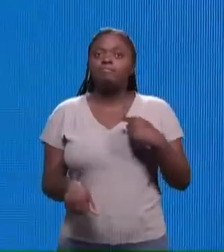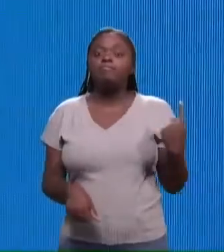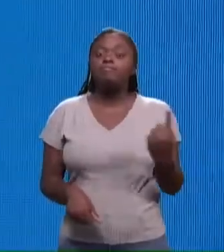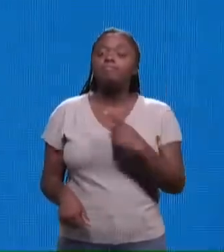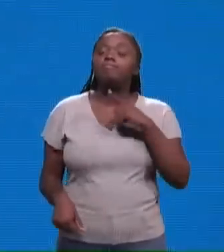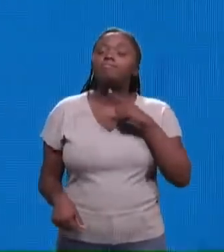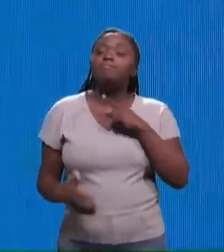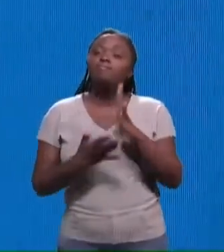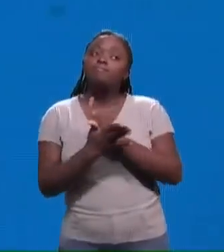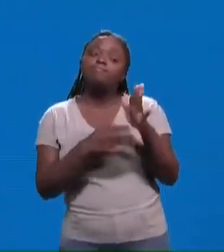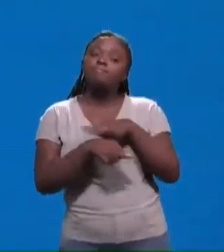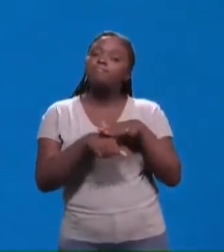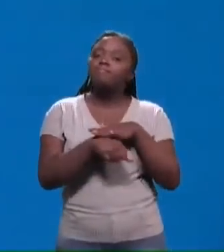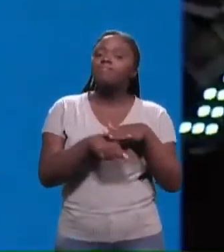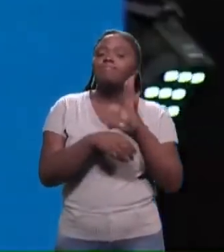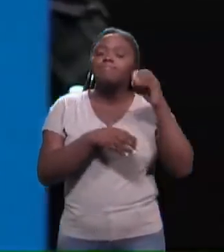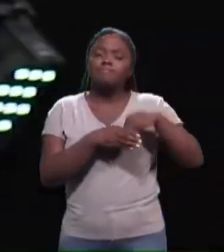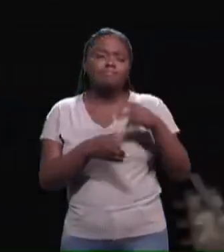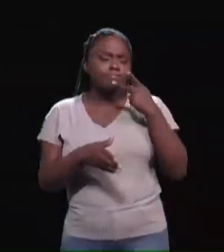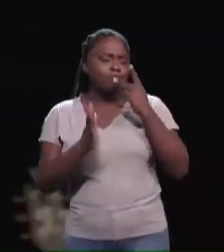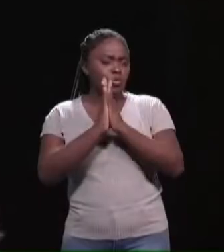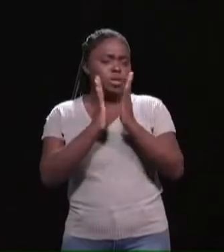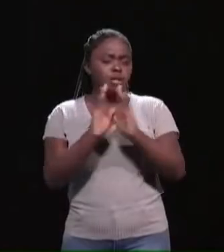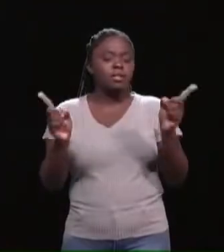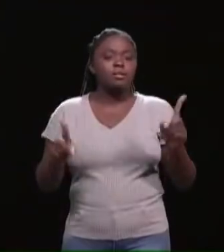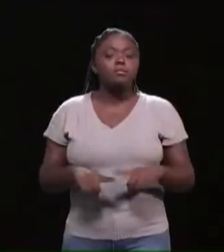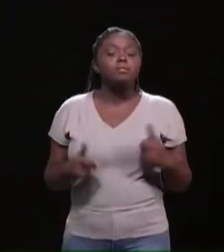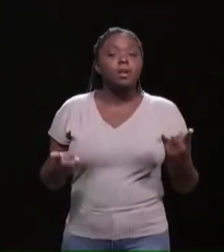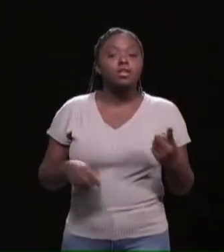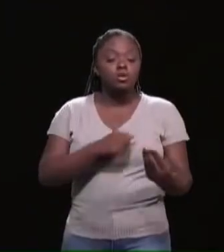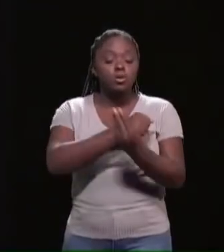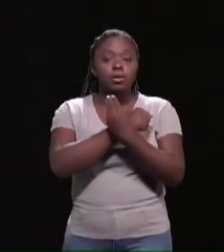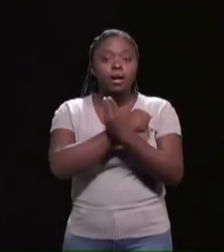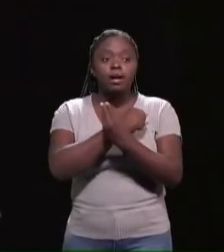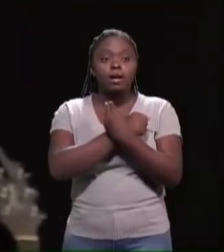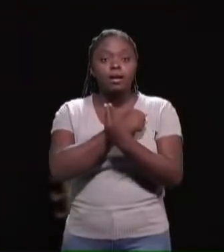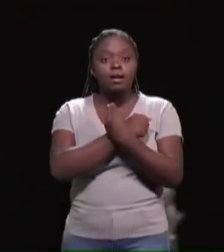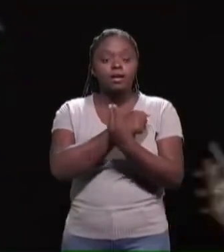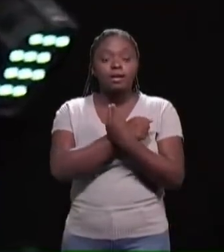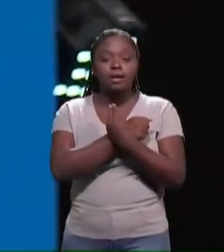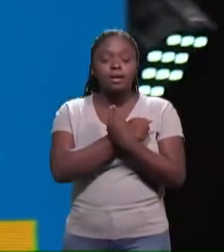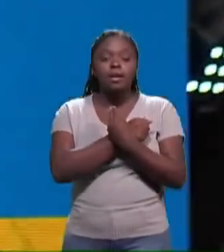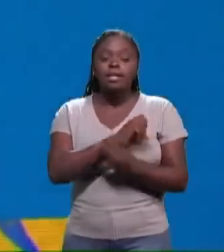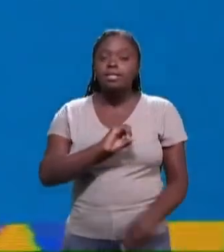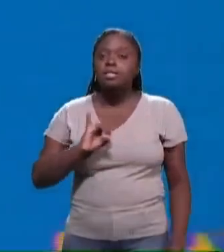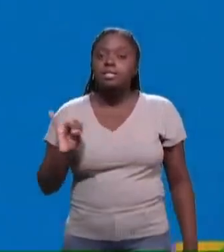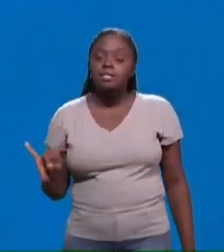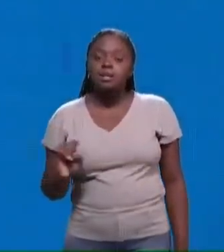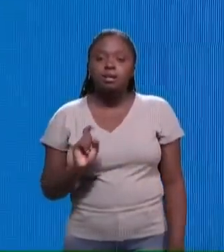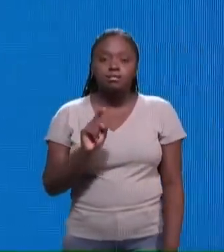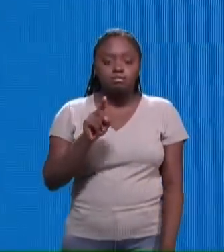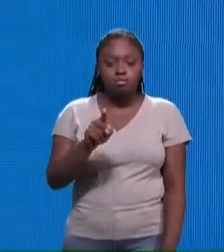alguns diálogos interiores. Não estou nem falando de oração, não. Eu estou falando de cuidar da gente. Se você